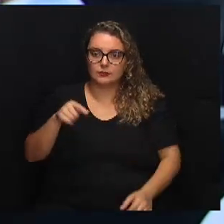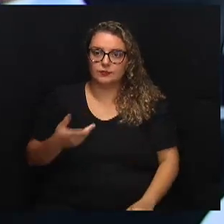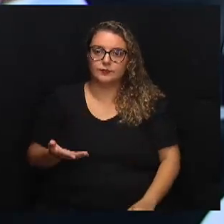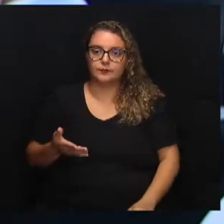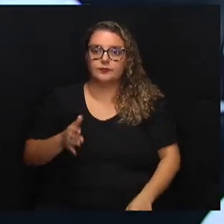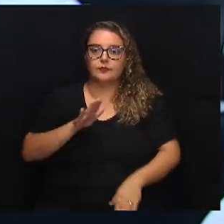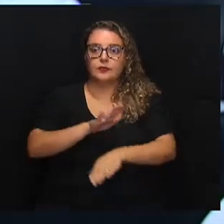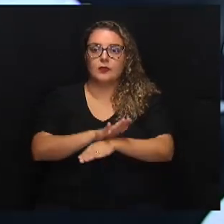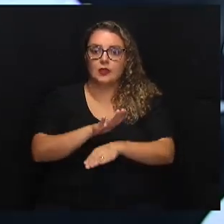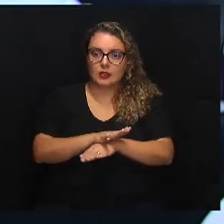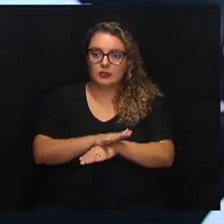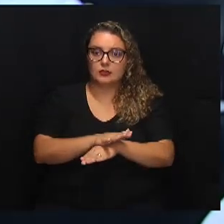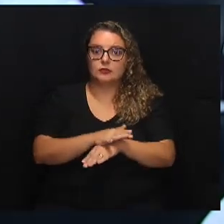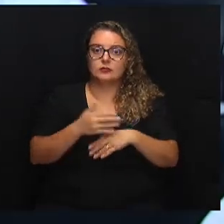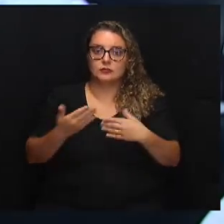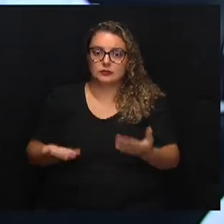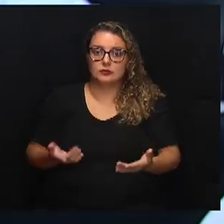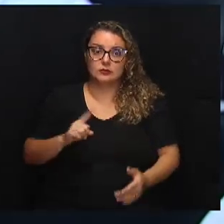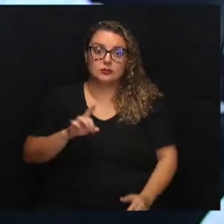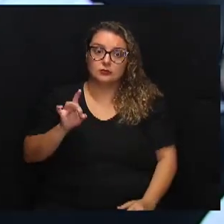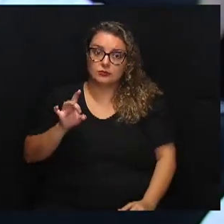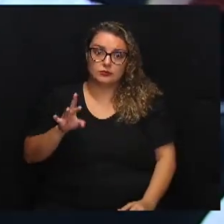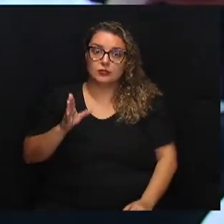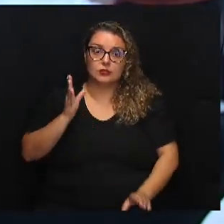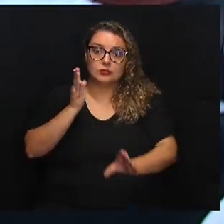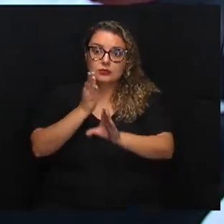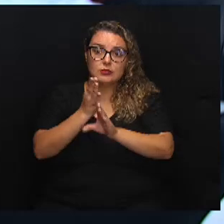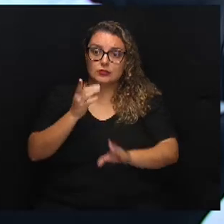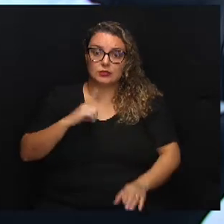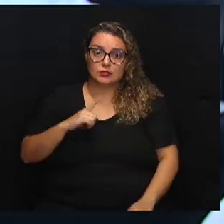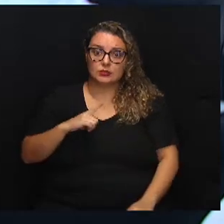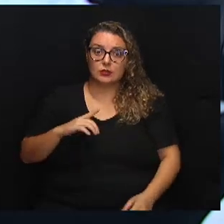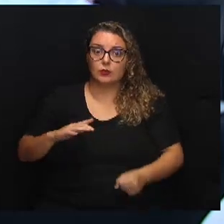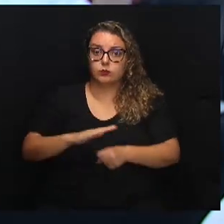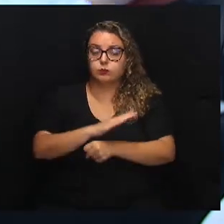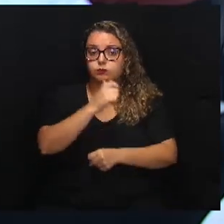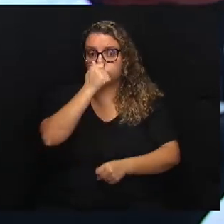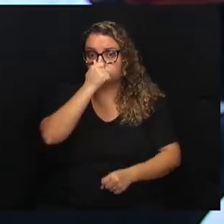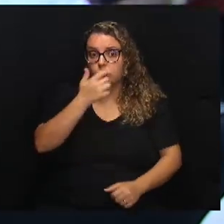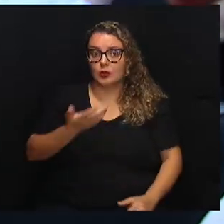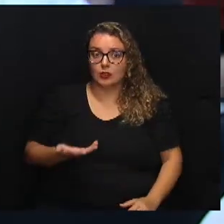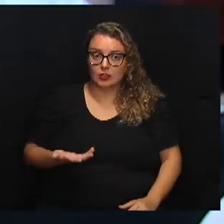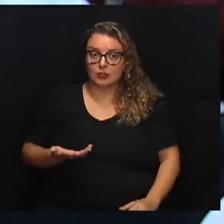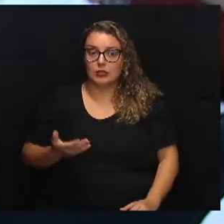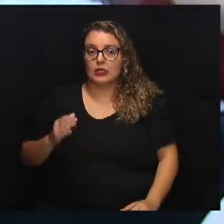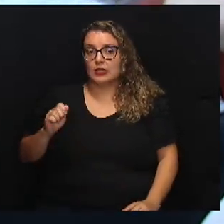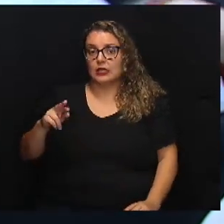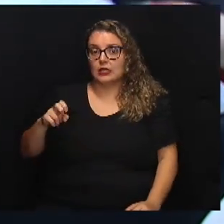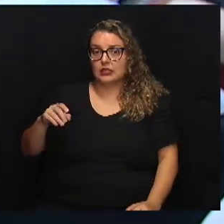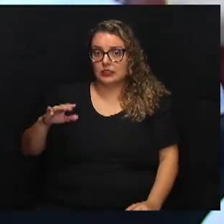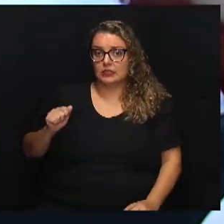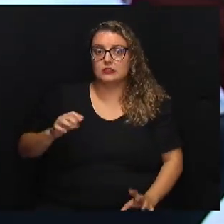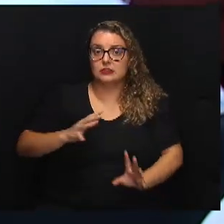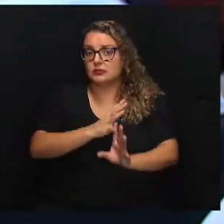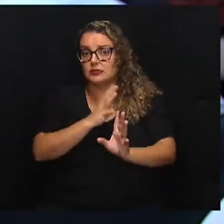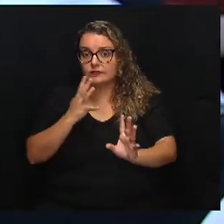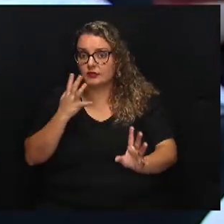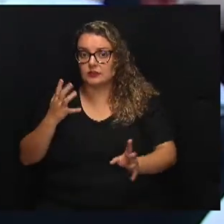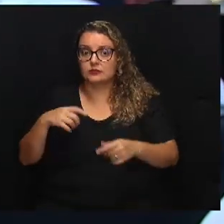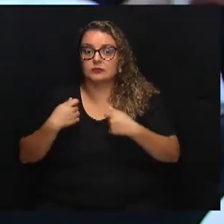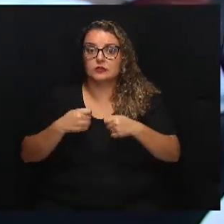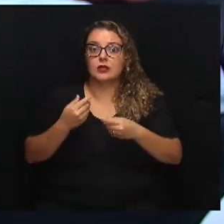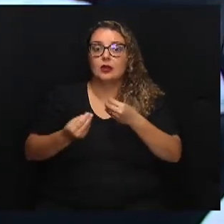assistência através do SUS. Não adianta só a gente identificar que existe superlotação, carências, filas. Nós precisamos saber